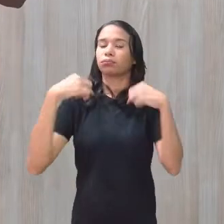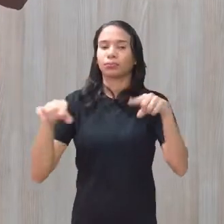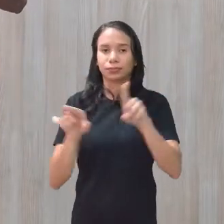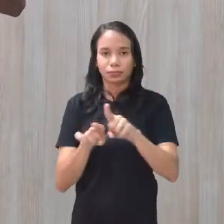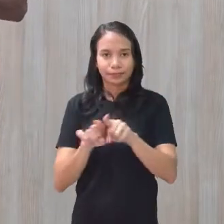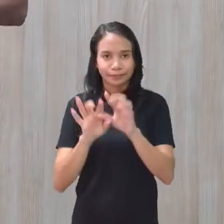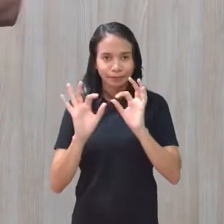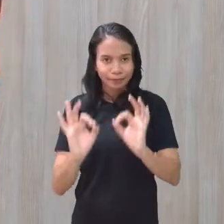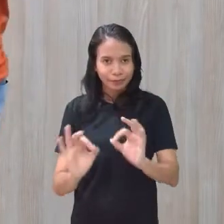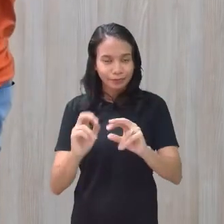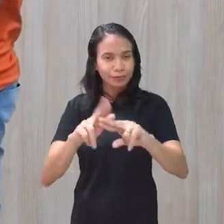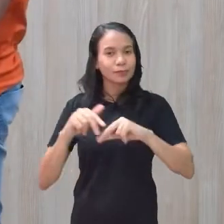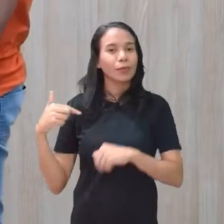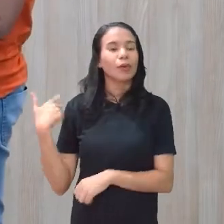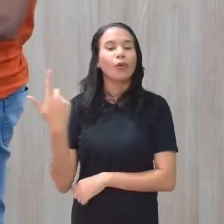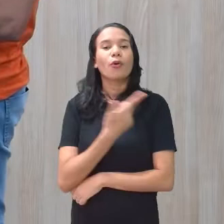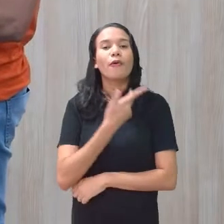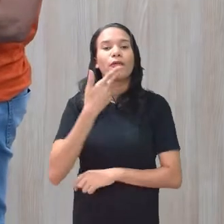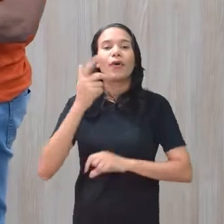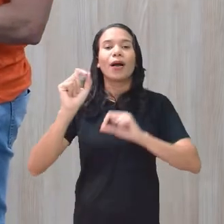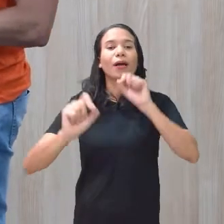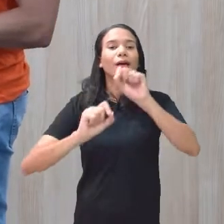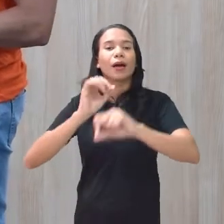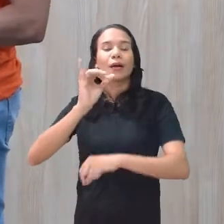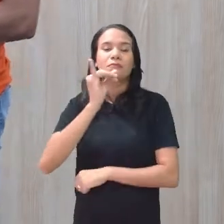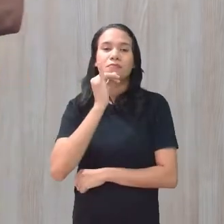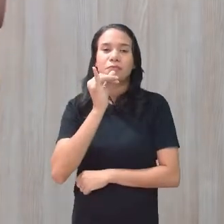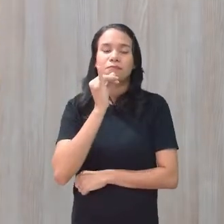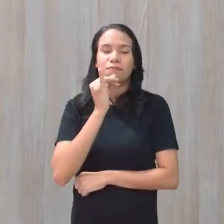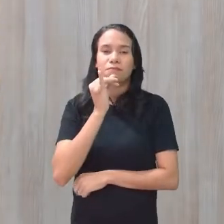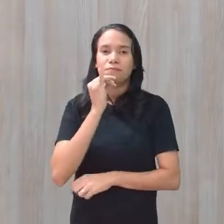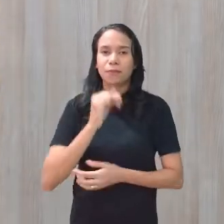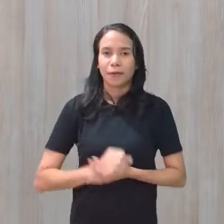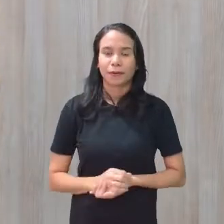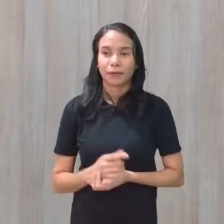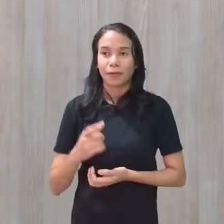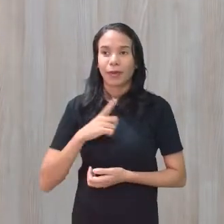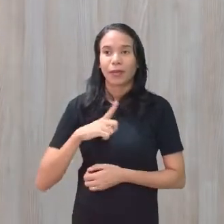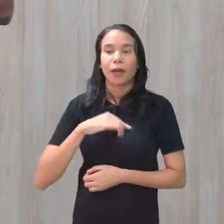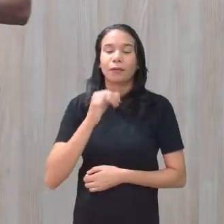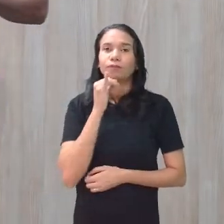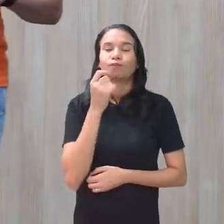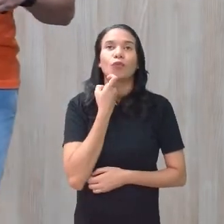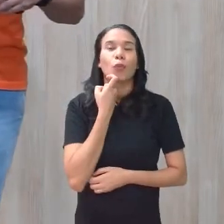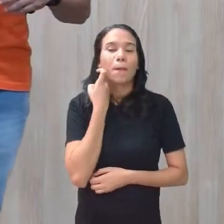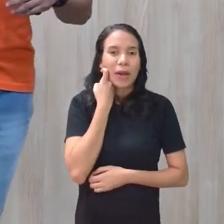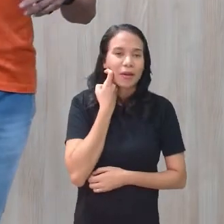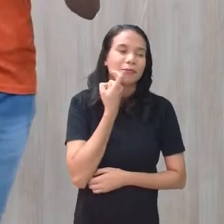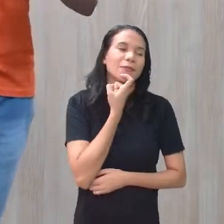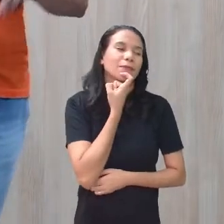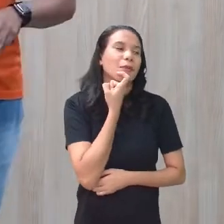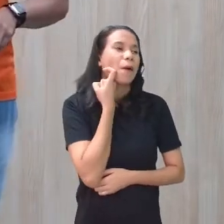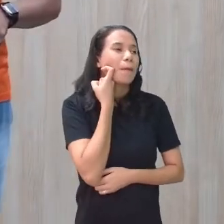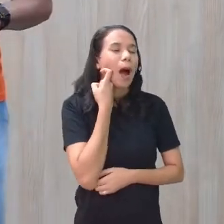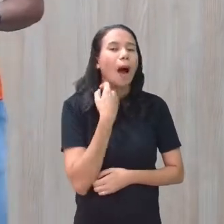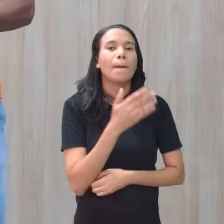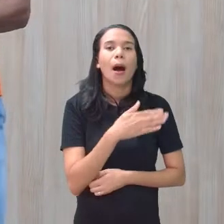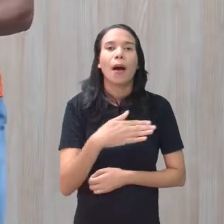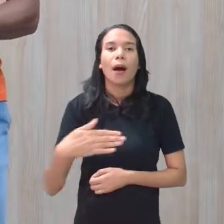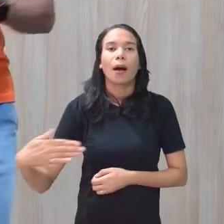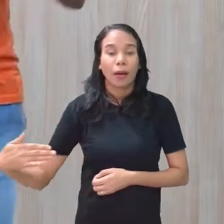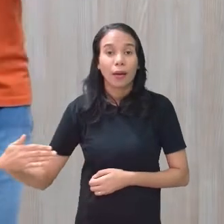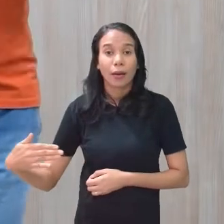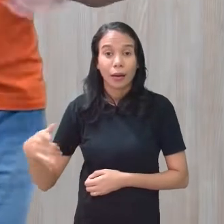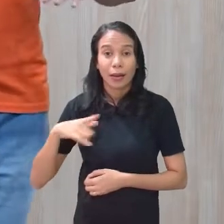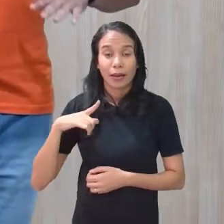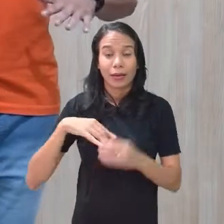mar, certo? E quando a gente tem aí, por exemplo, um peixe que está no mar, ele